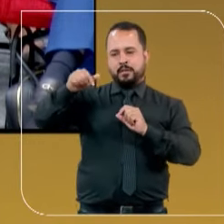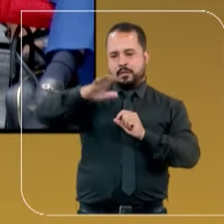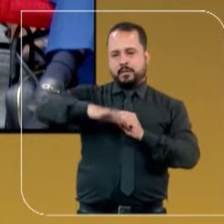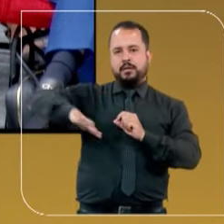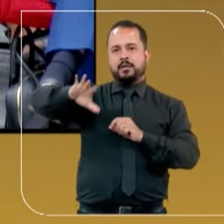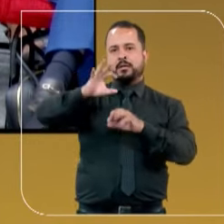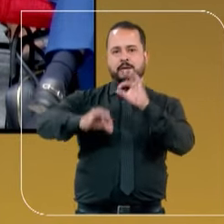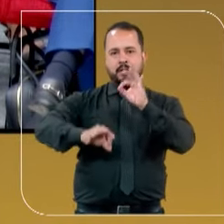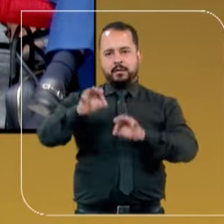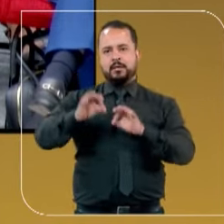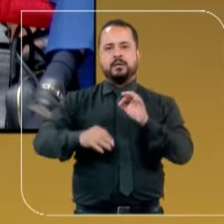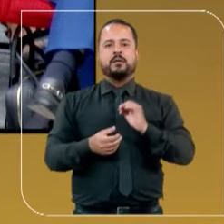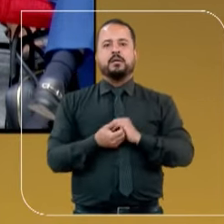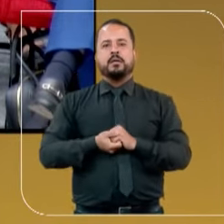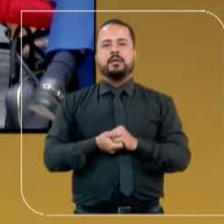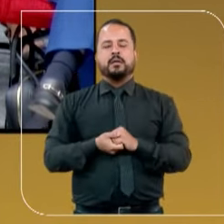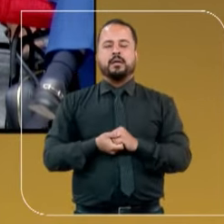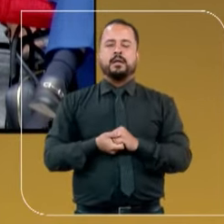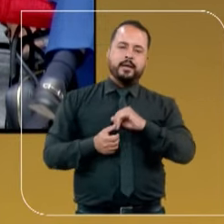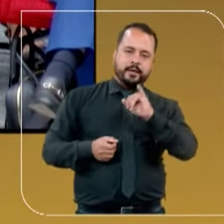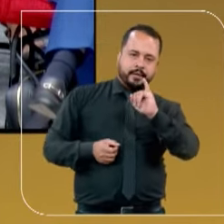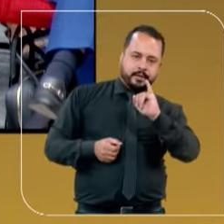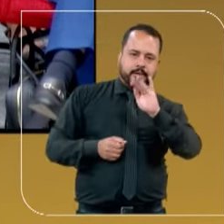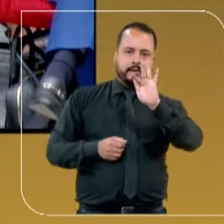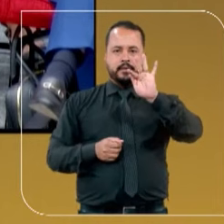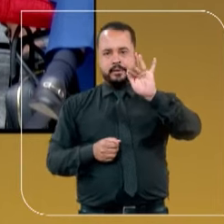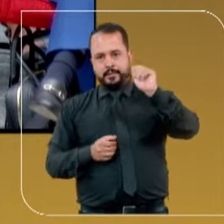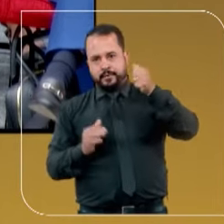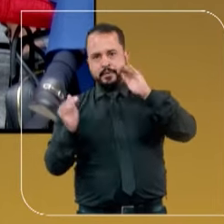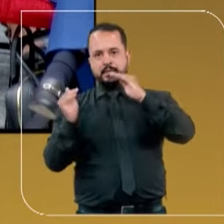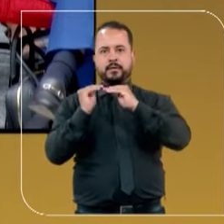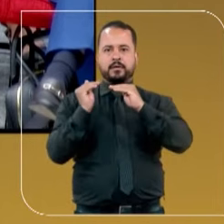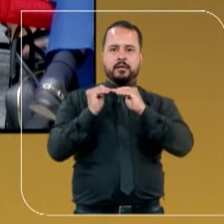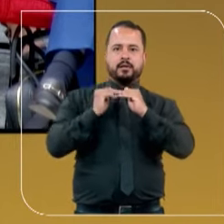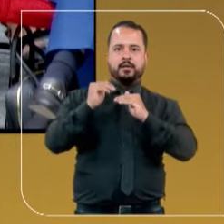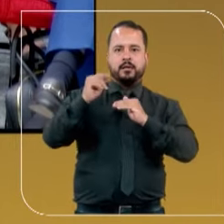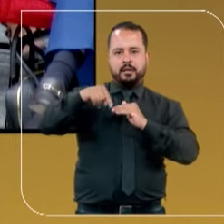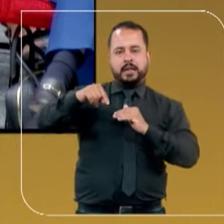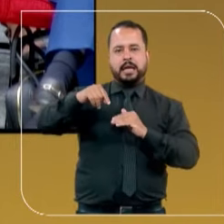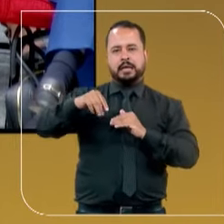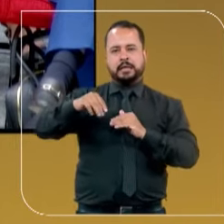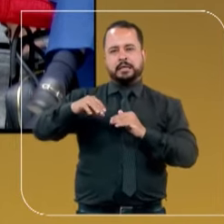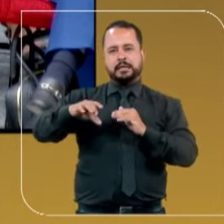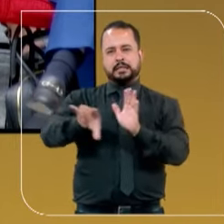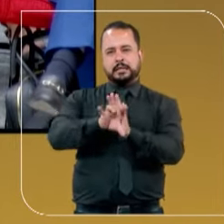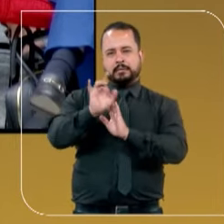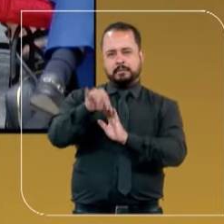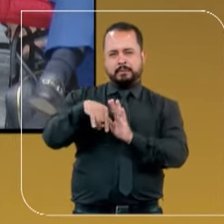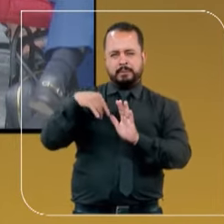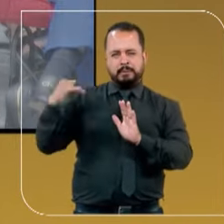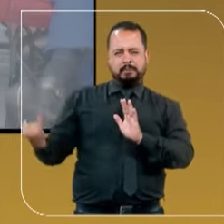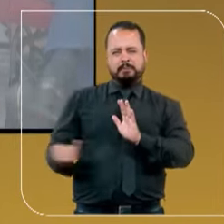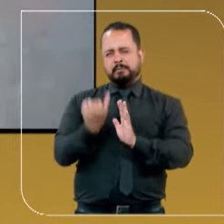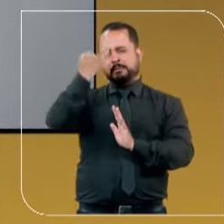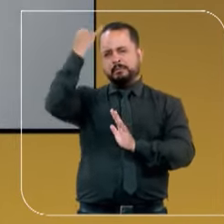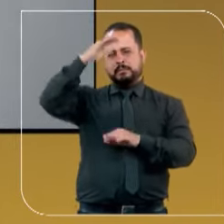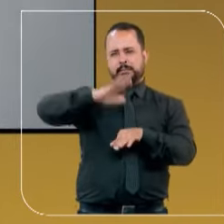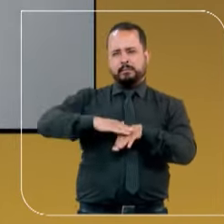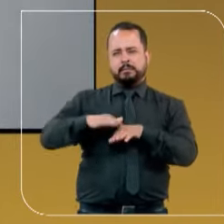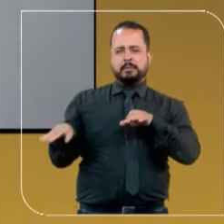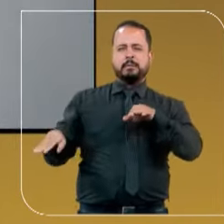Desse modo, ainda que a INFAM esteja de acordo com a nossa Carta Magna, funcionando como está escrito na